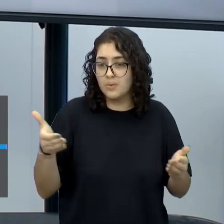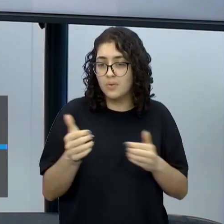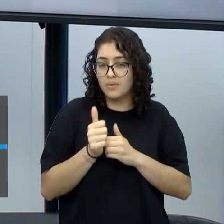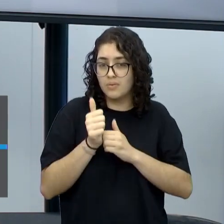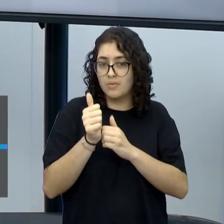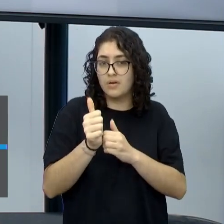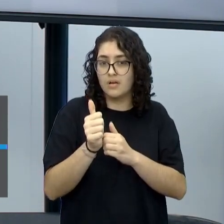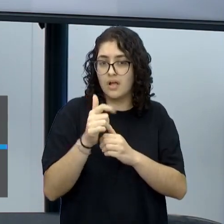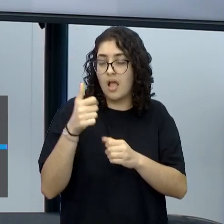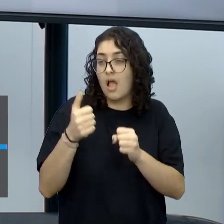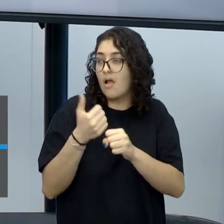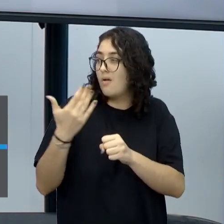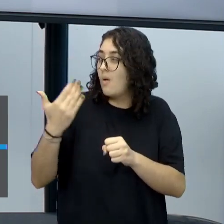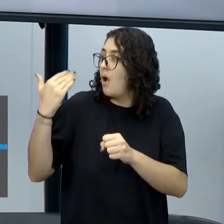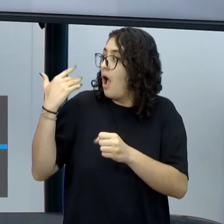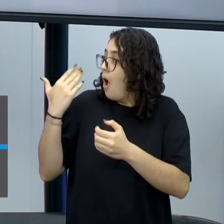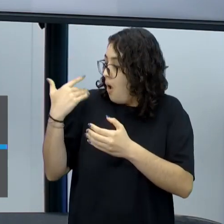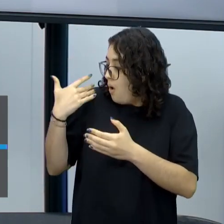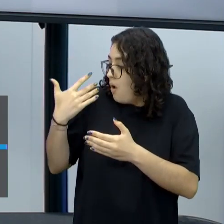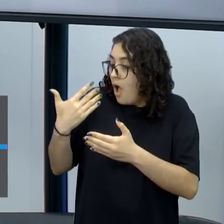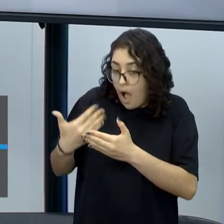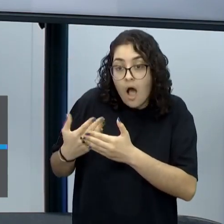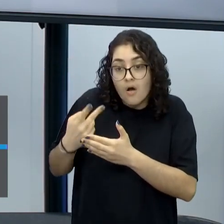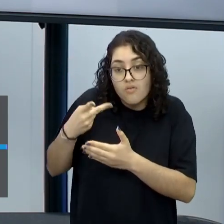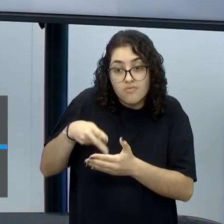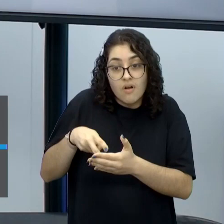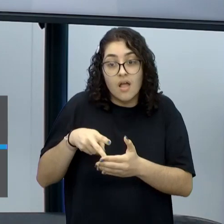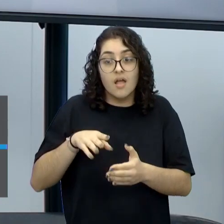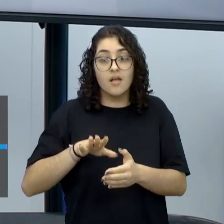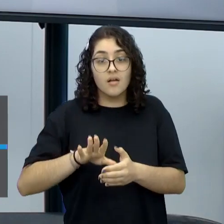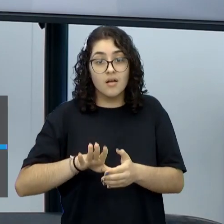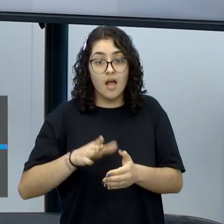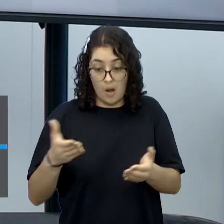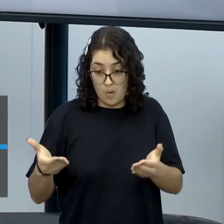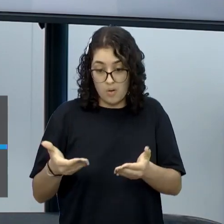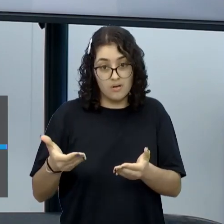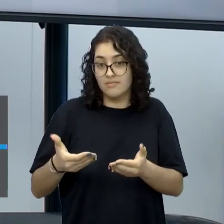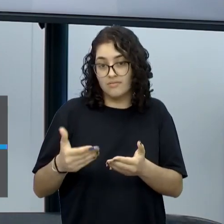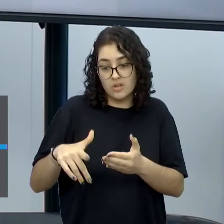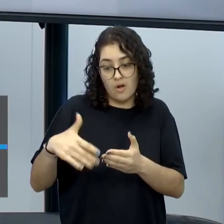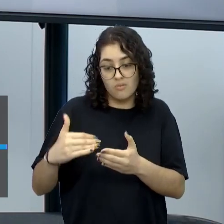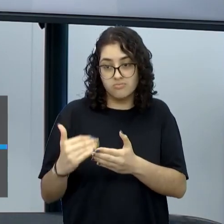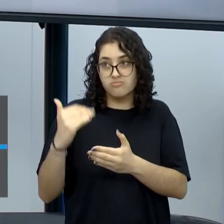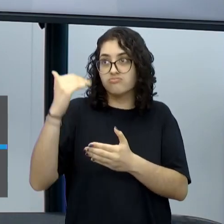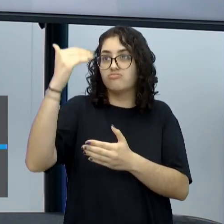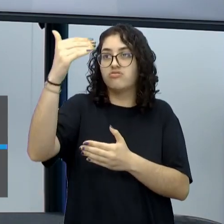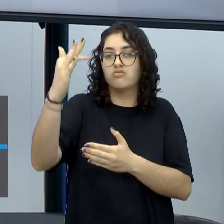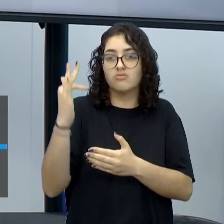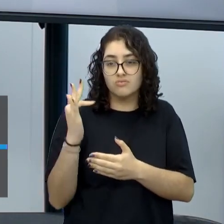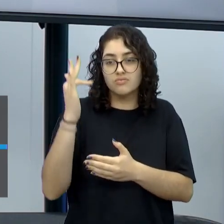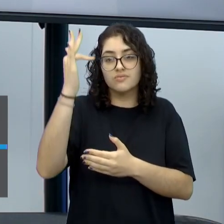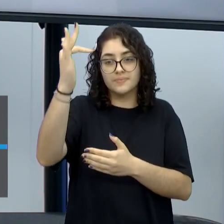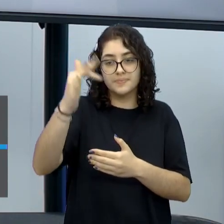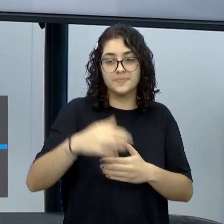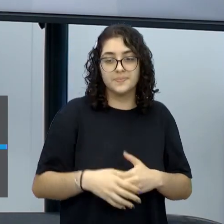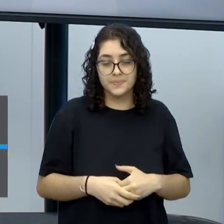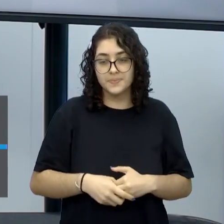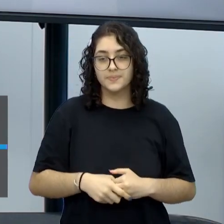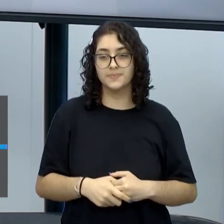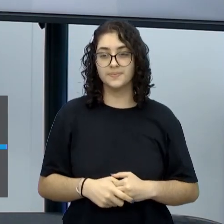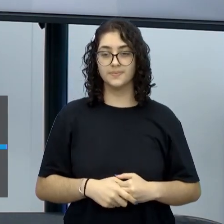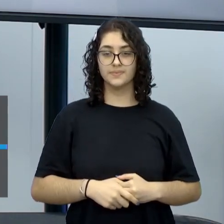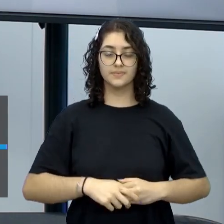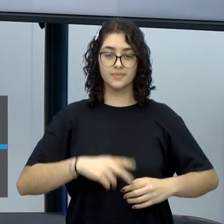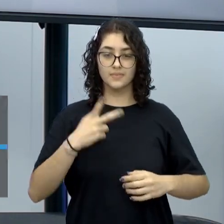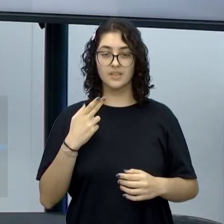começaram a acontecer há muitos anos, os processos de hoje, a conta não vai chegar agora, a conta vai chegar mais para frente. Né? Então, ela